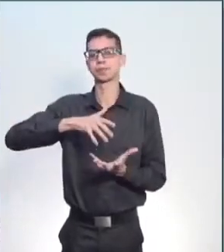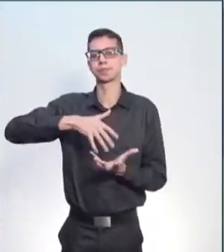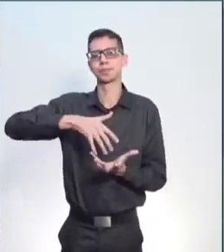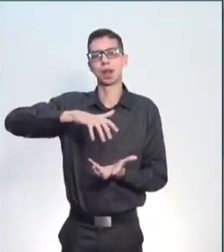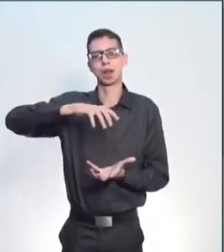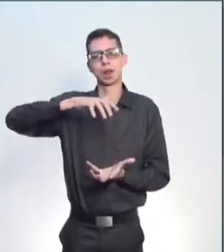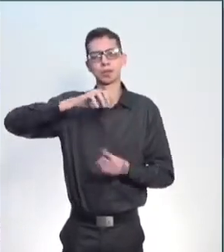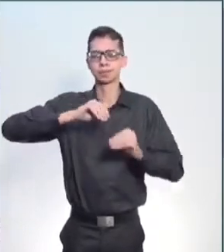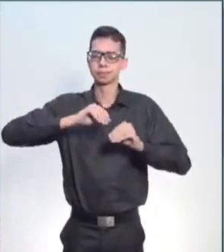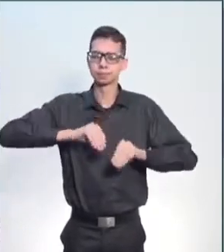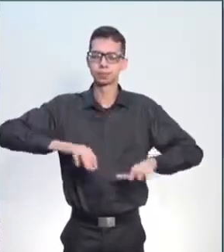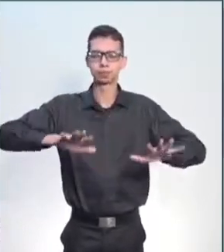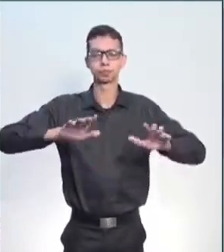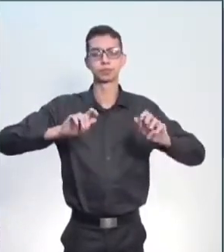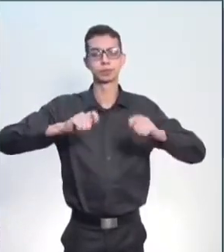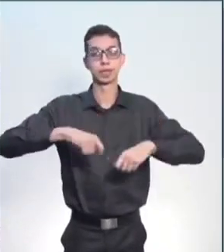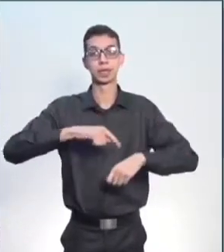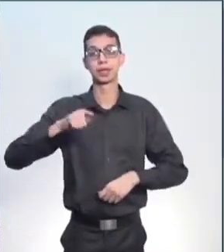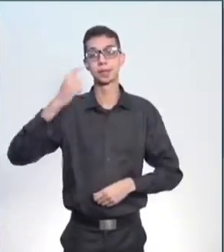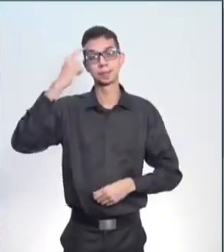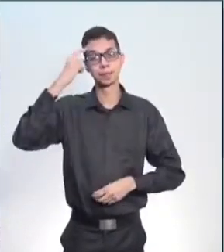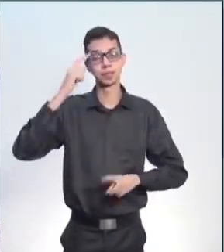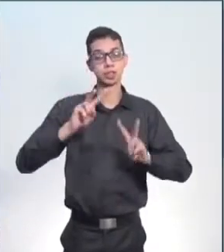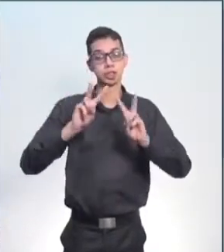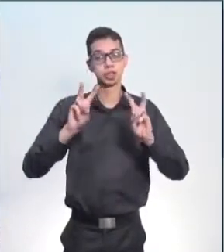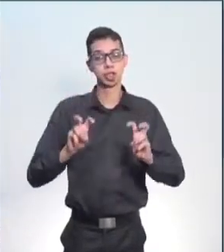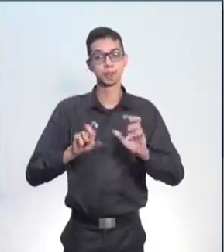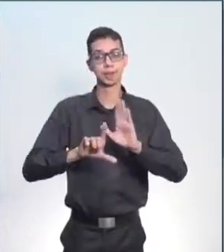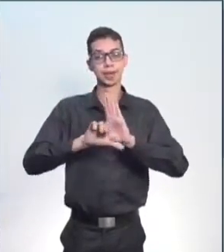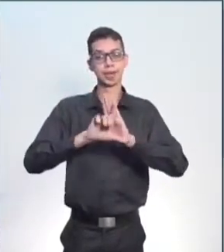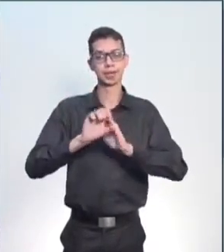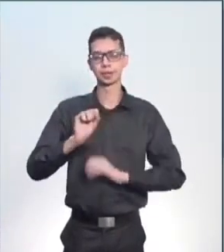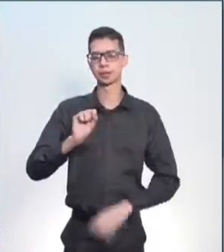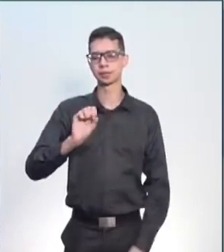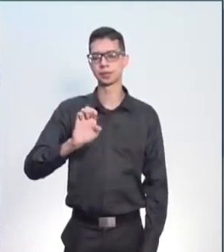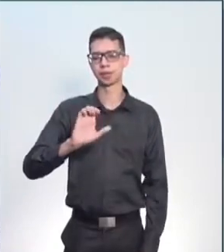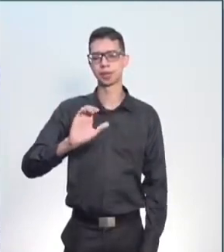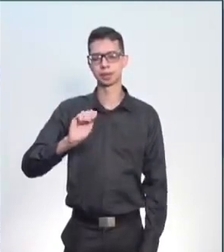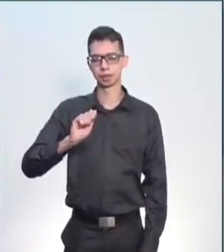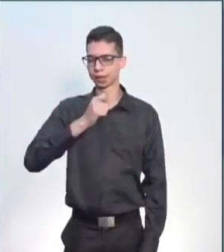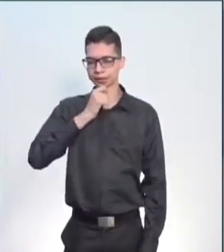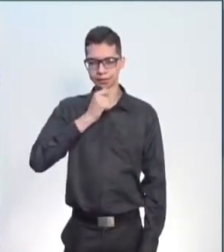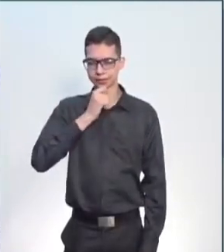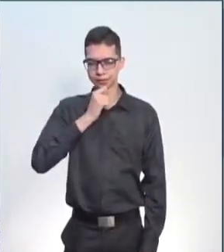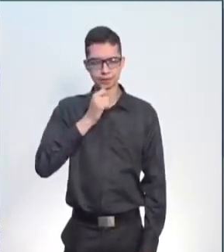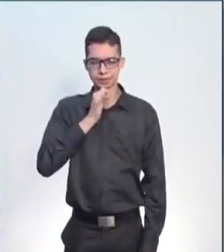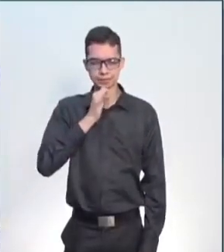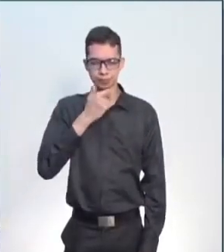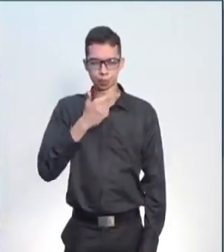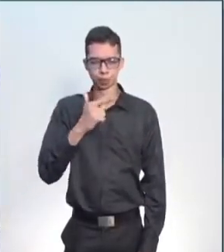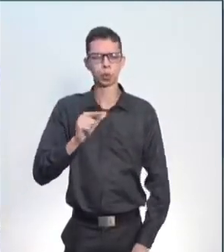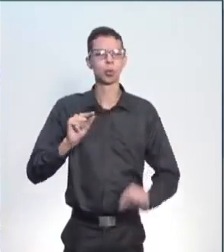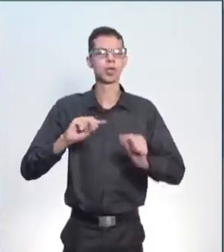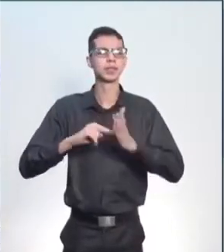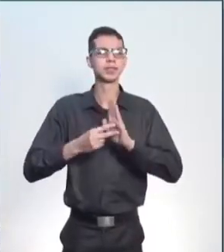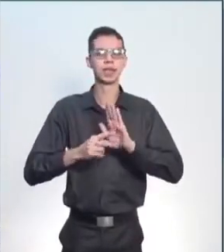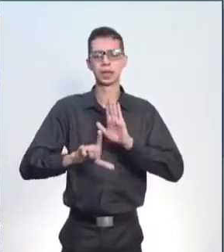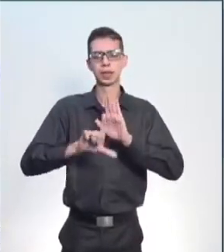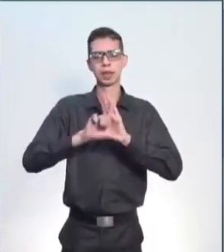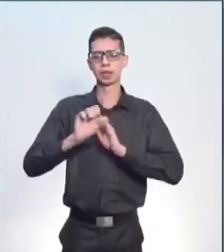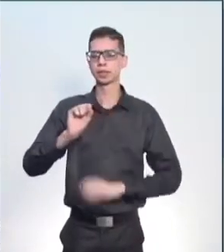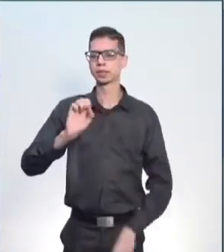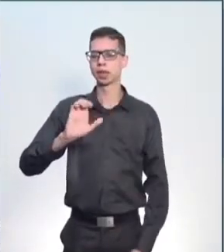por exemplo, na lei seca. Eu vou dar um exemplo que não apareceu ali. Na lei seca, o que significa lei